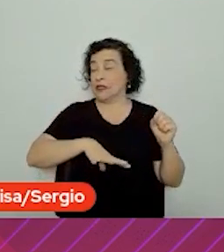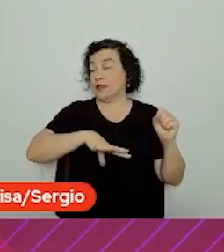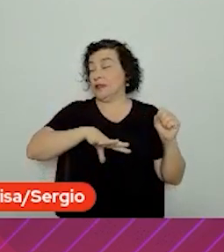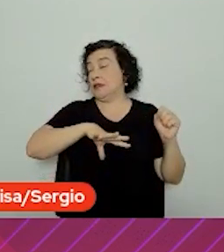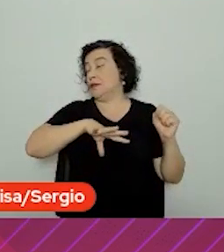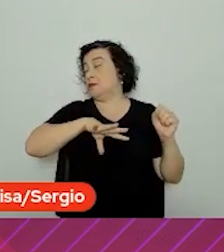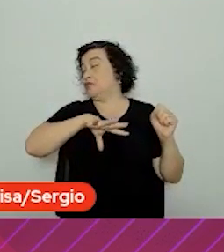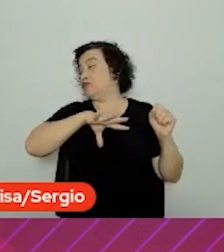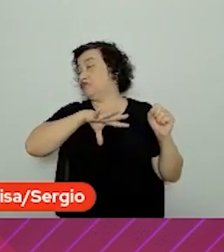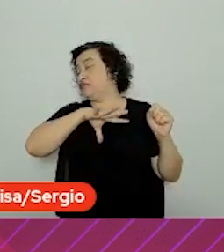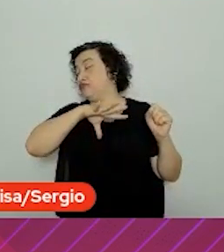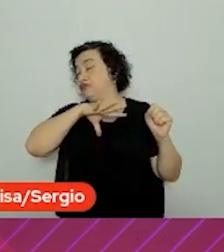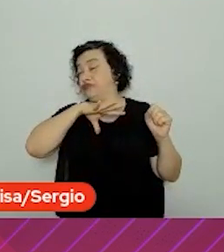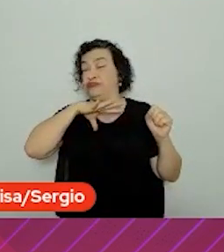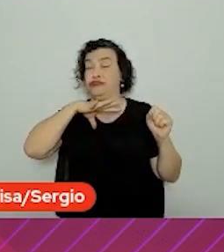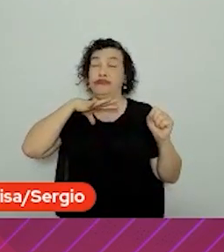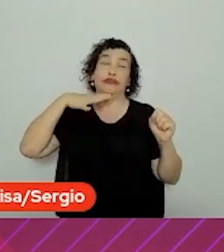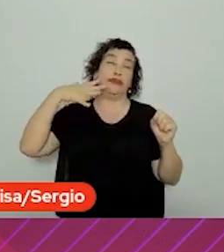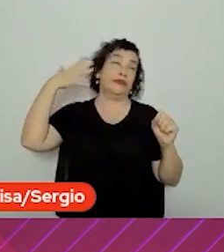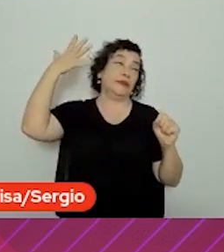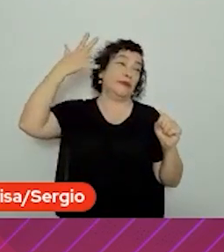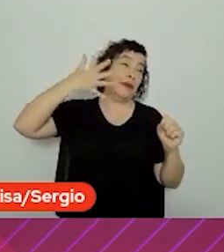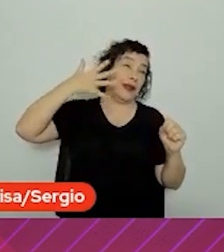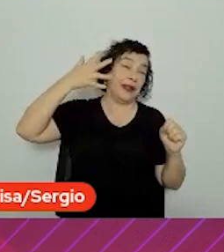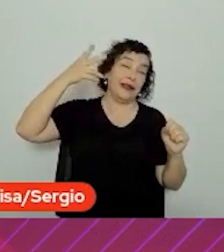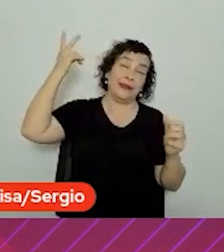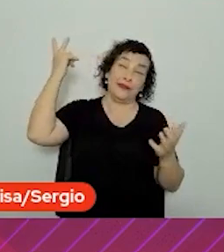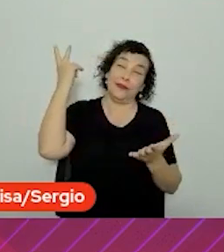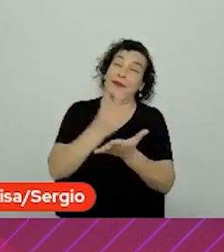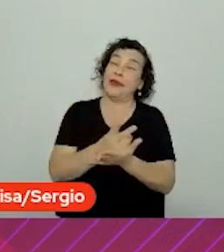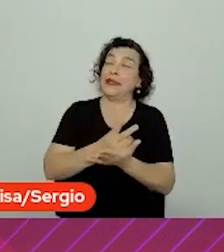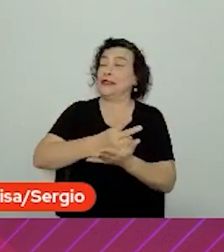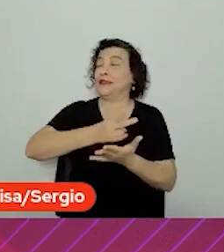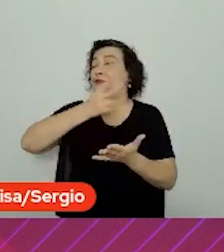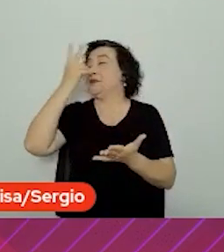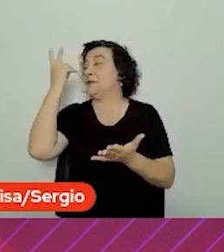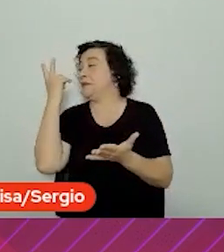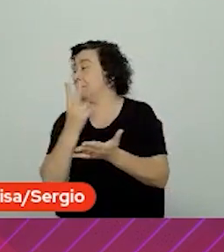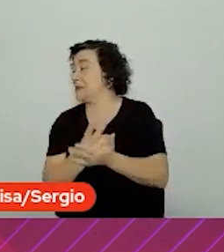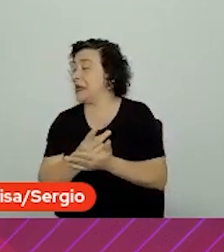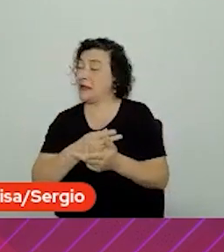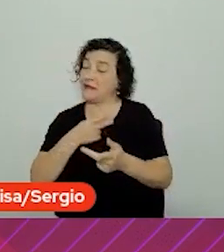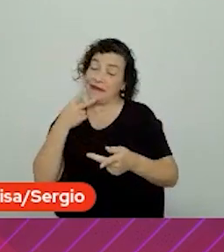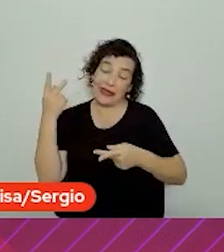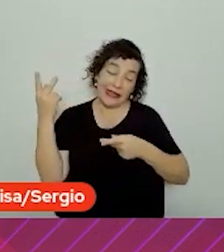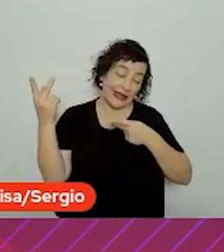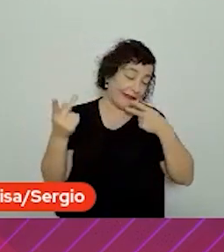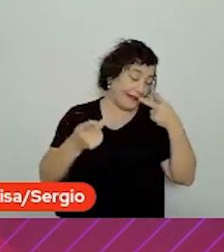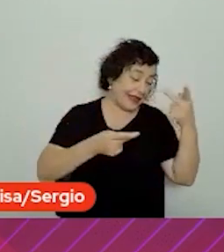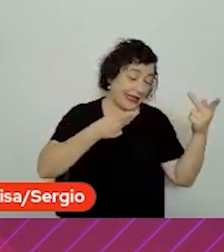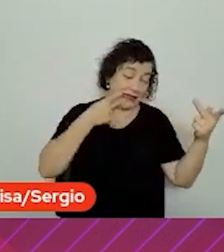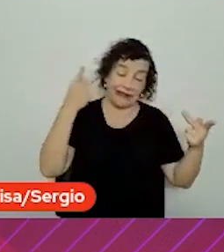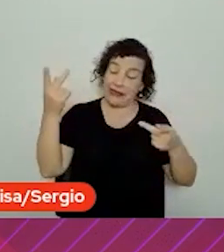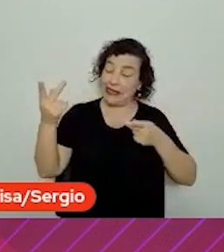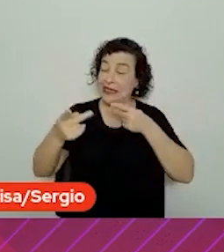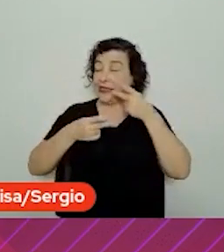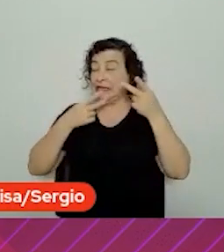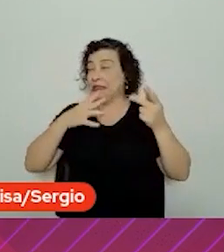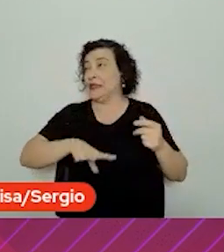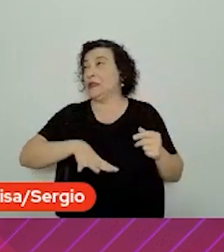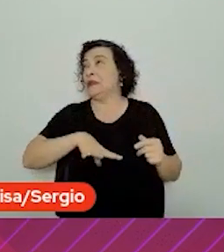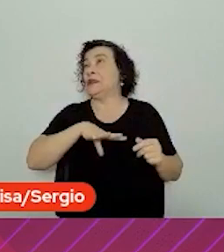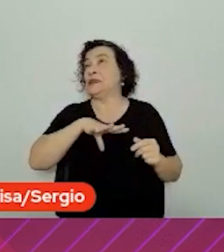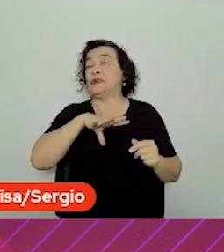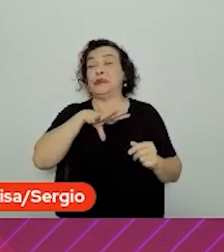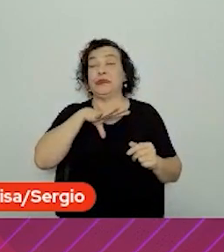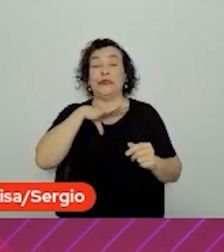daquele discurso, das abordagens que são trazidas, do blá blá blá de sempre, porque